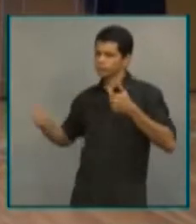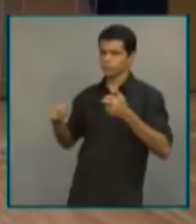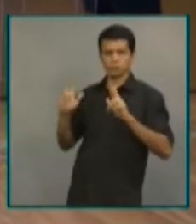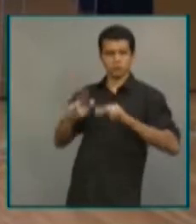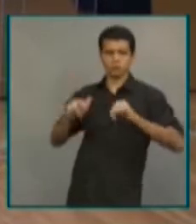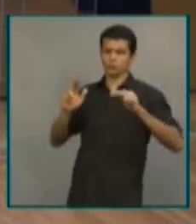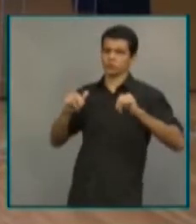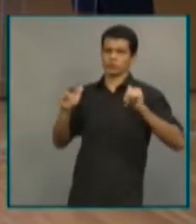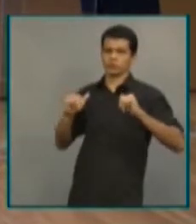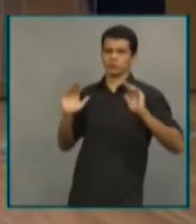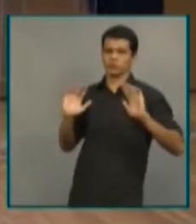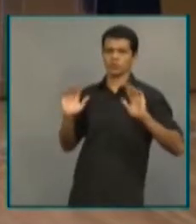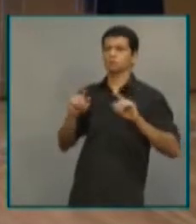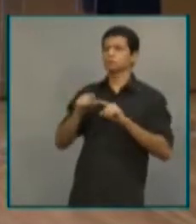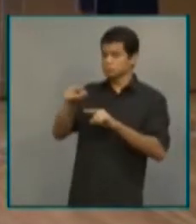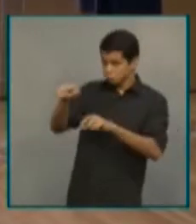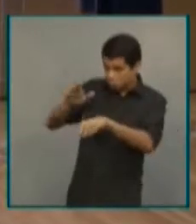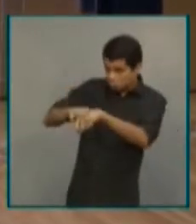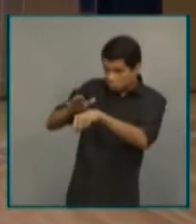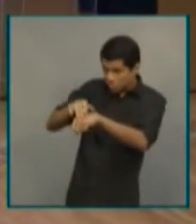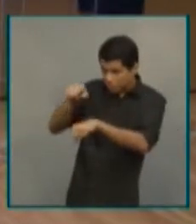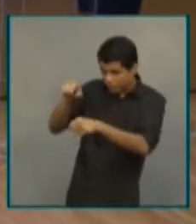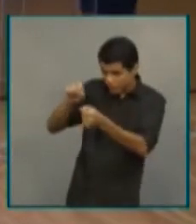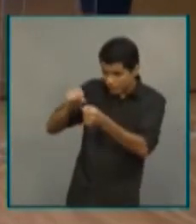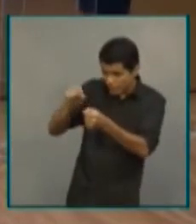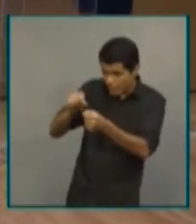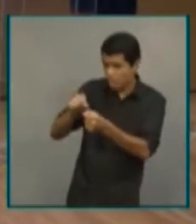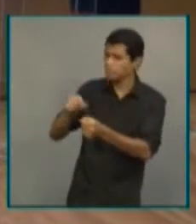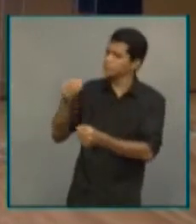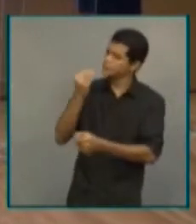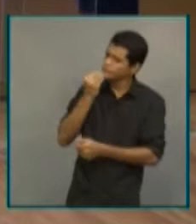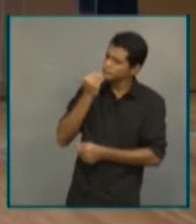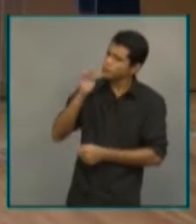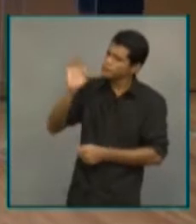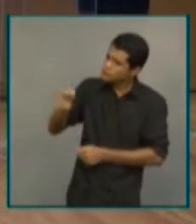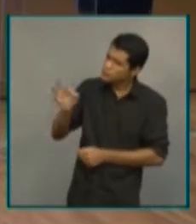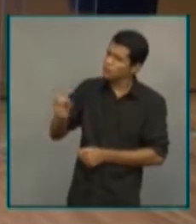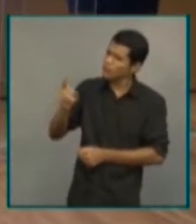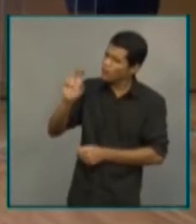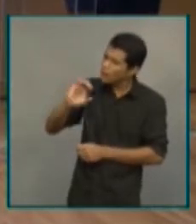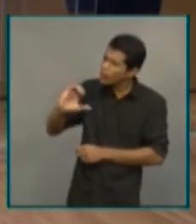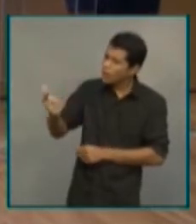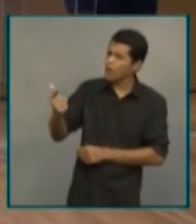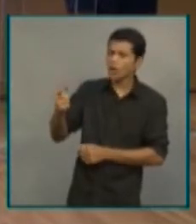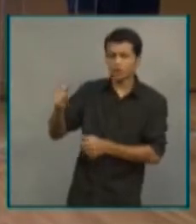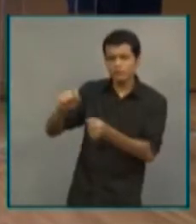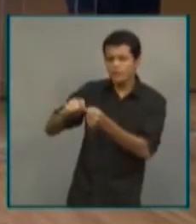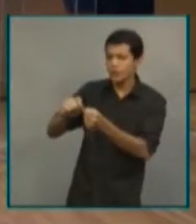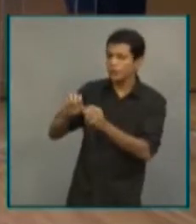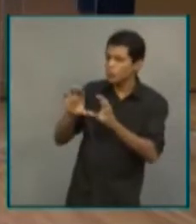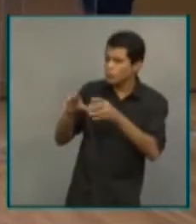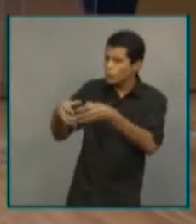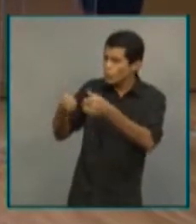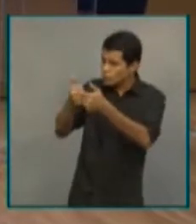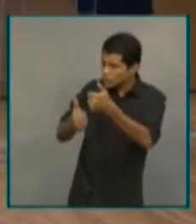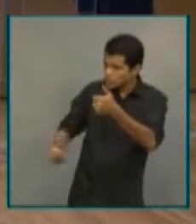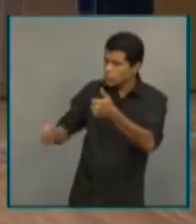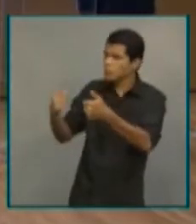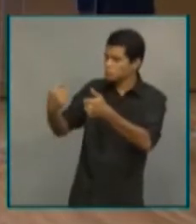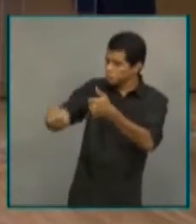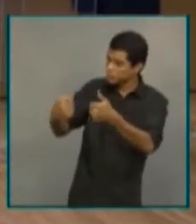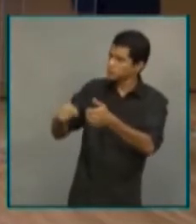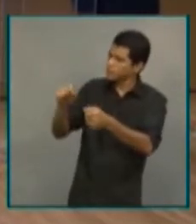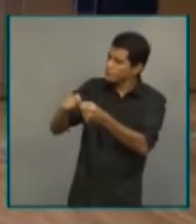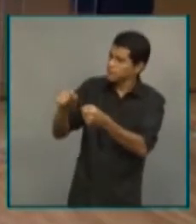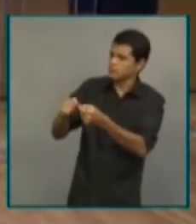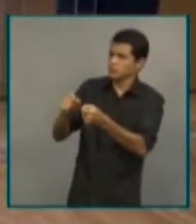fez porque a senhora é vice-presidente da OAB, faz parte da gestão, como todos aqui que estão na mesa, fora um